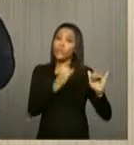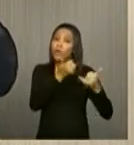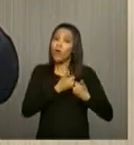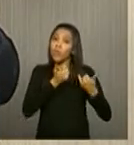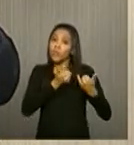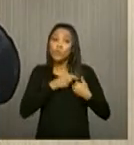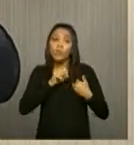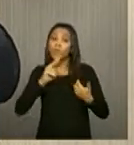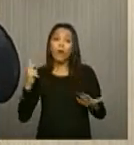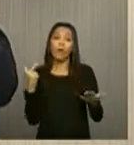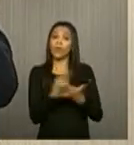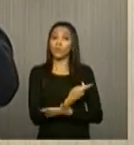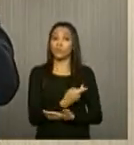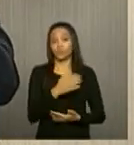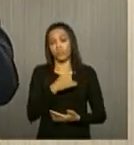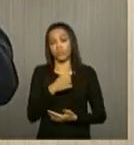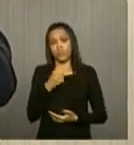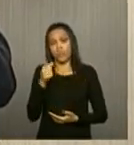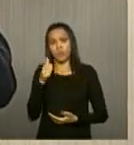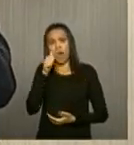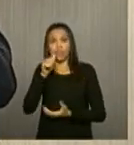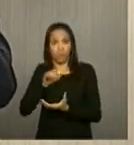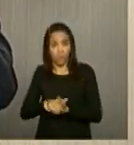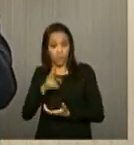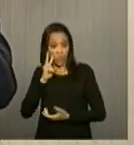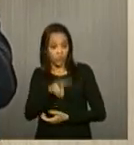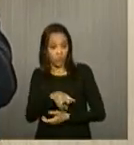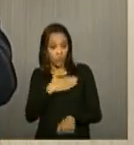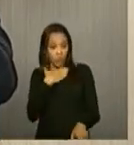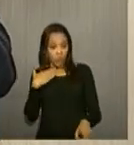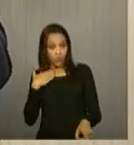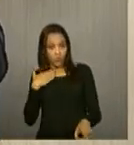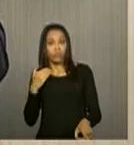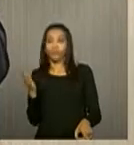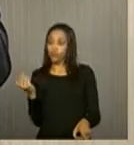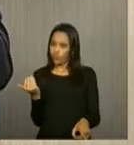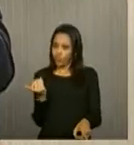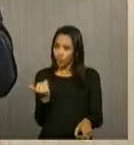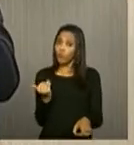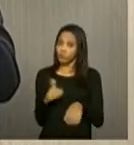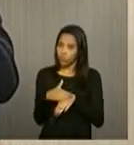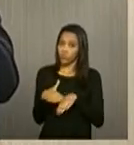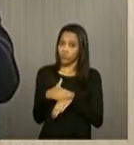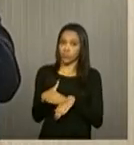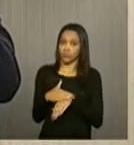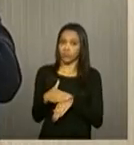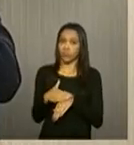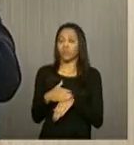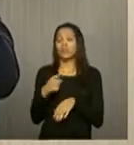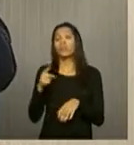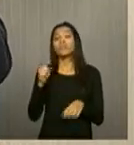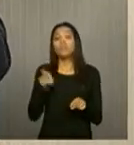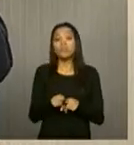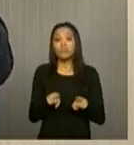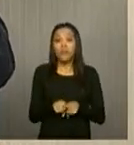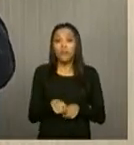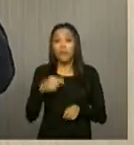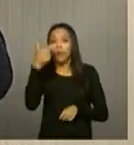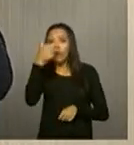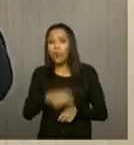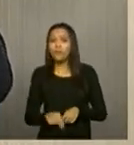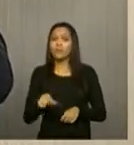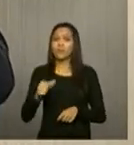quem assistiu a esposa do ex presidente isto tudo contraposto por um relato testemunhal